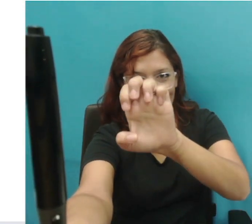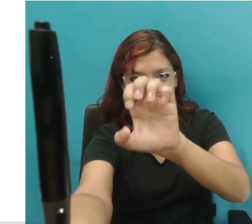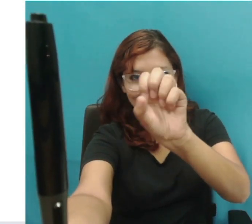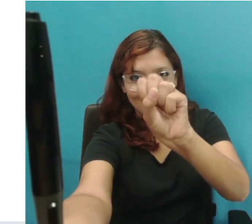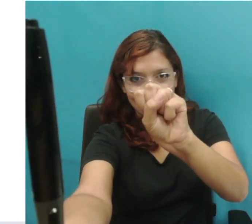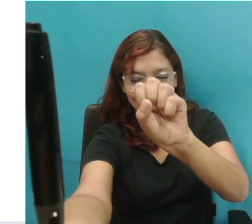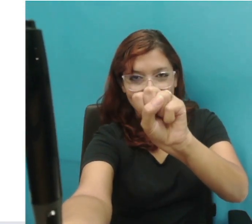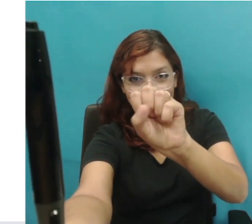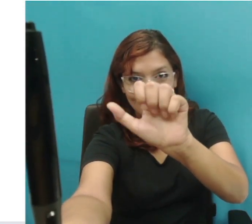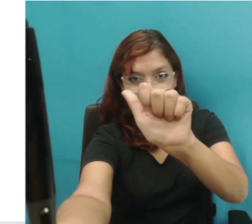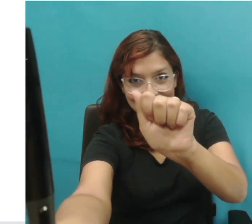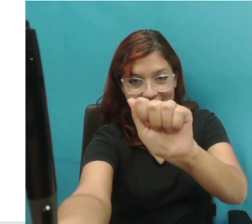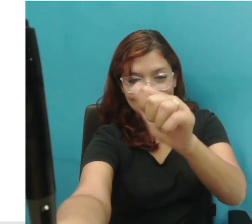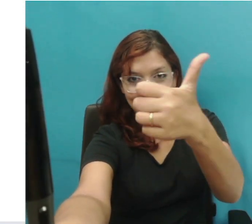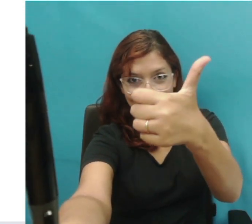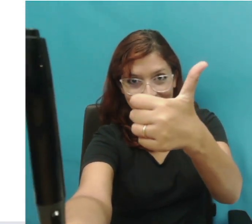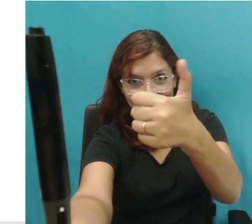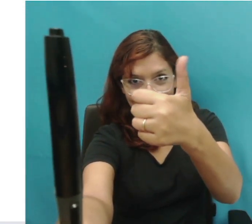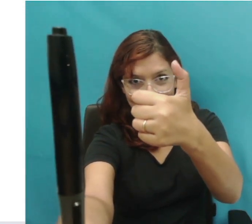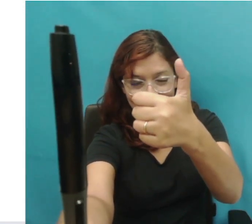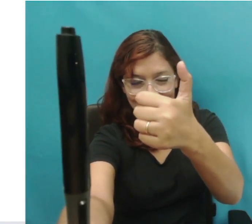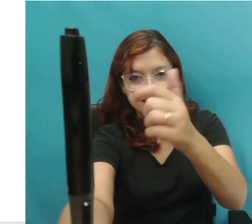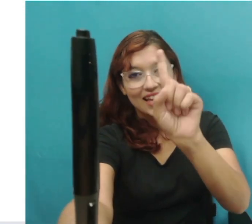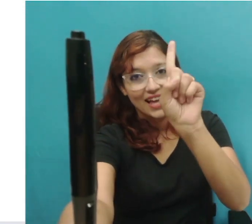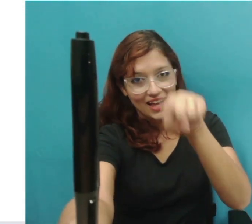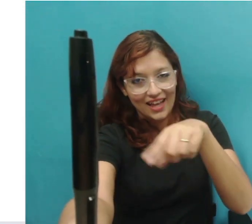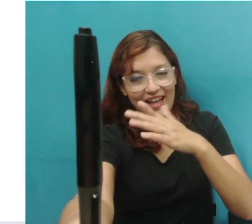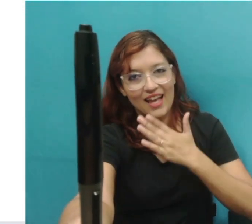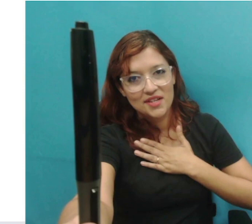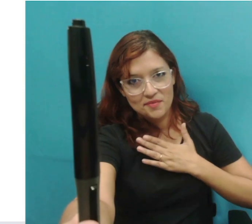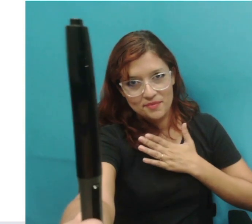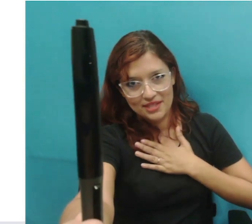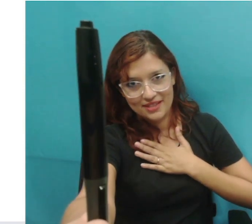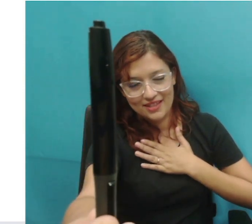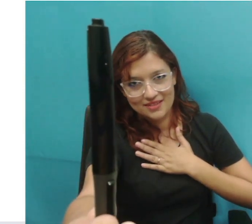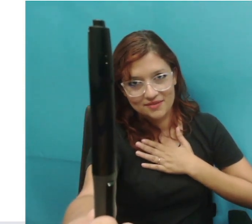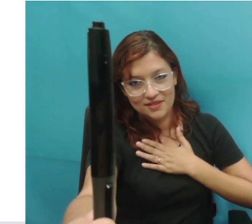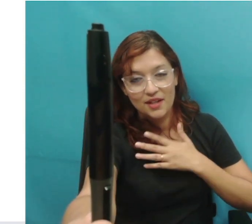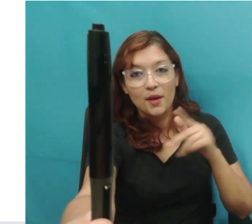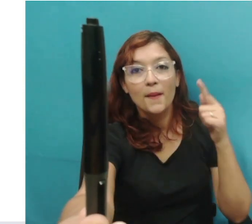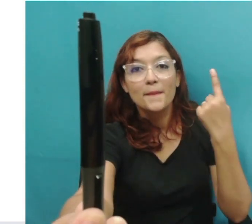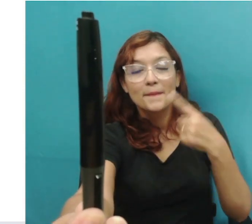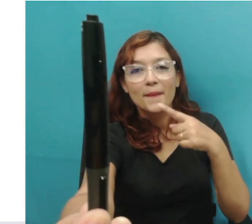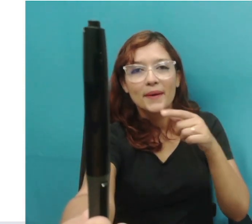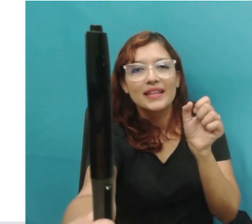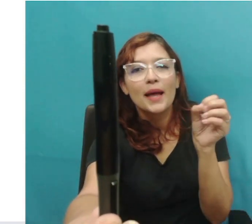falando para você, eu digo, essa caneta é minha.